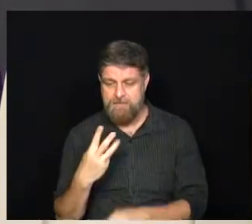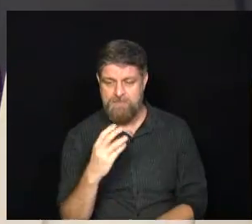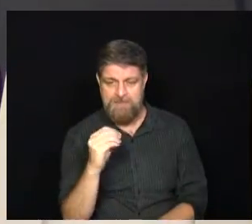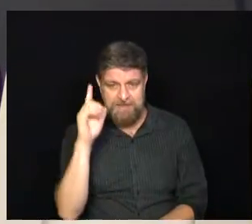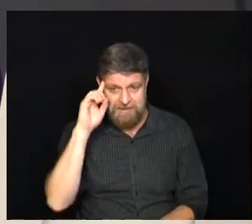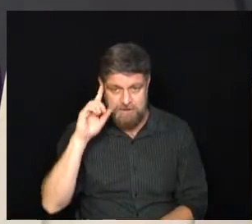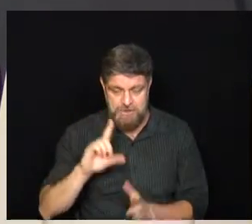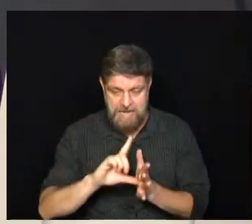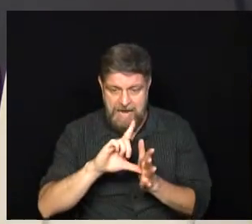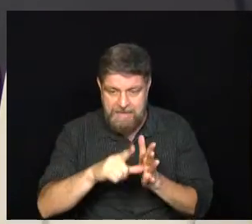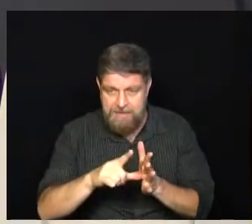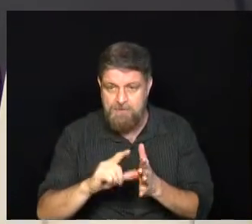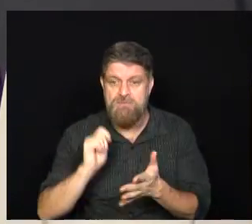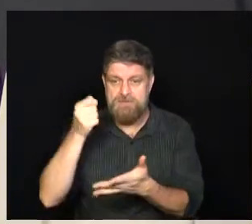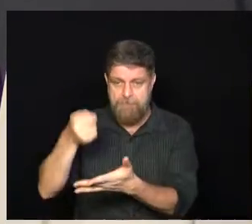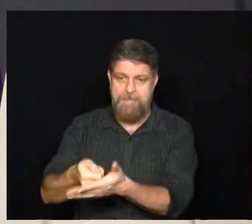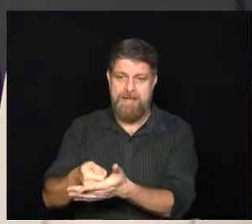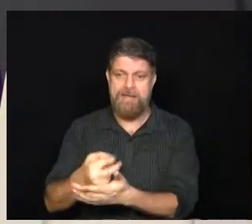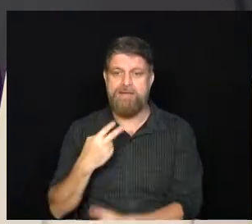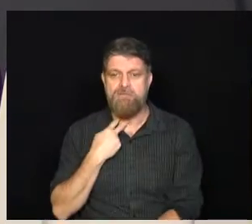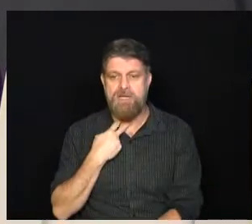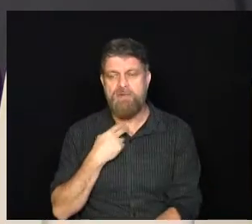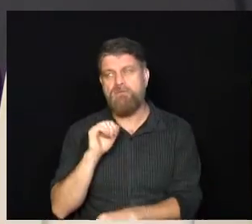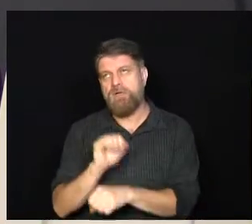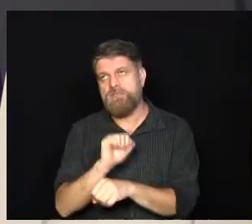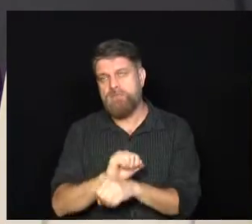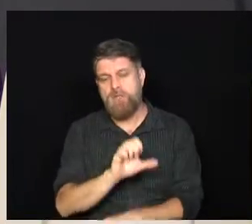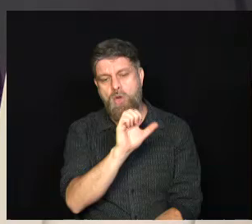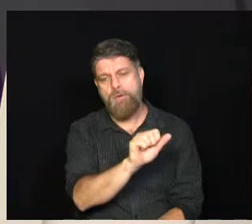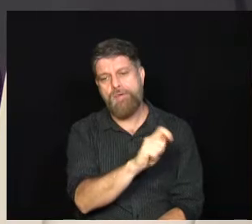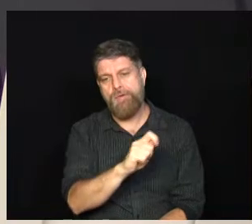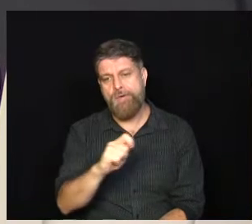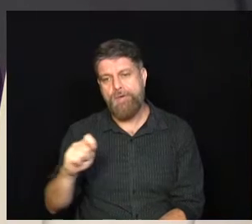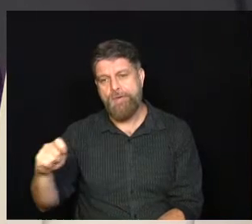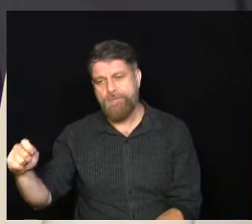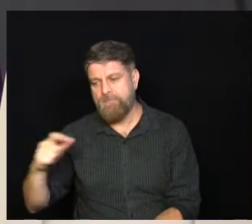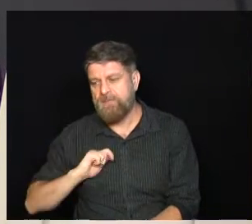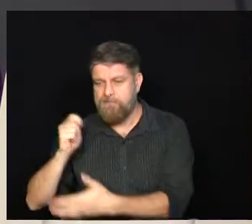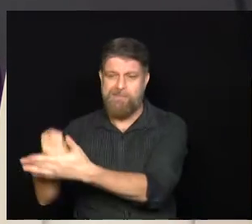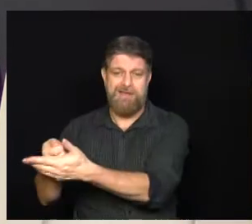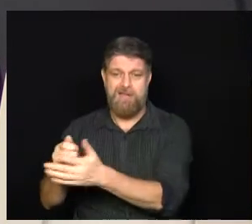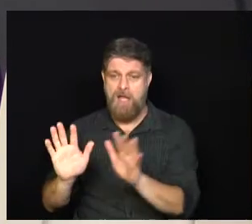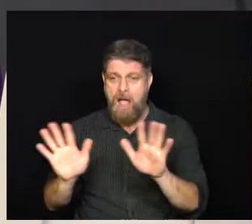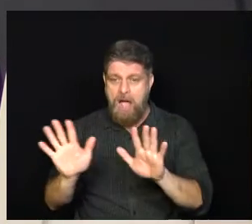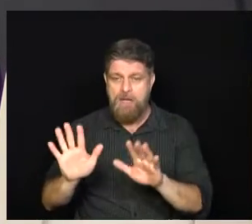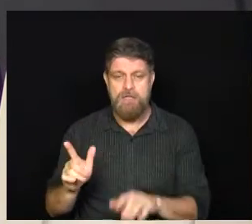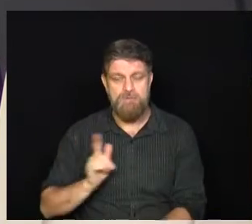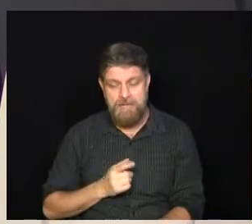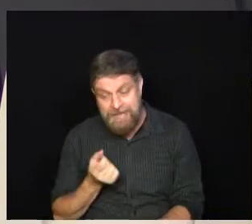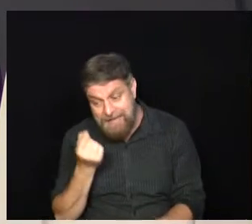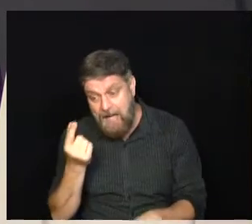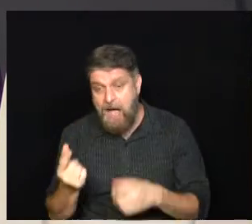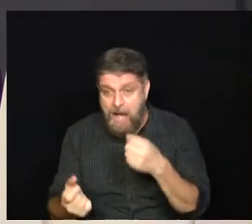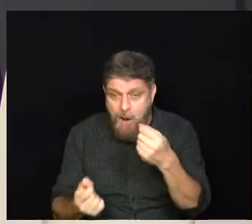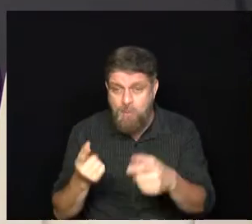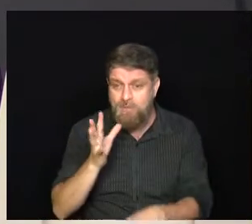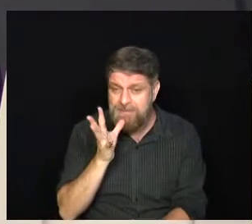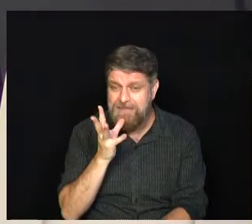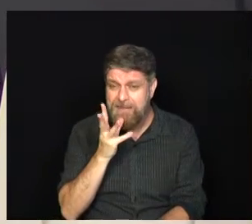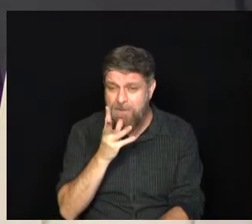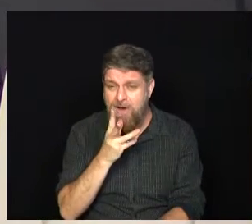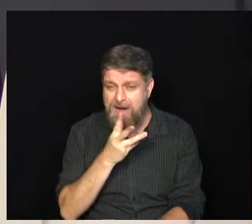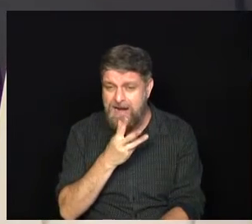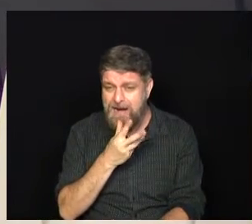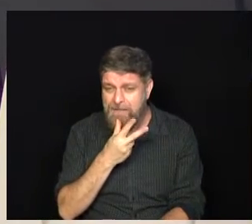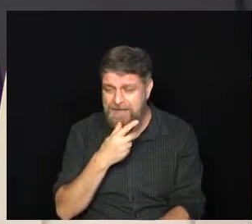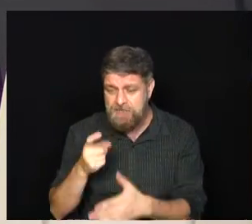que vence 8 meses depois e a pagar eternamente. Então, há algumas situações excepcionais. No